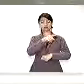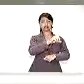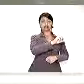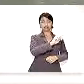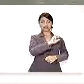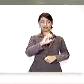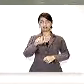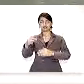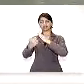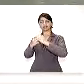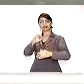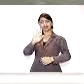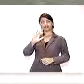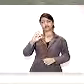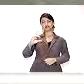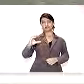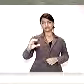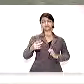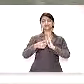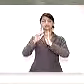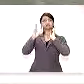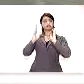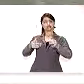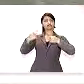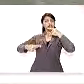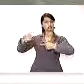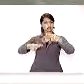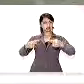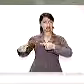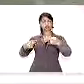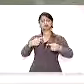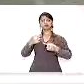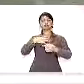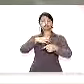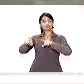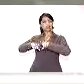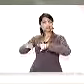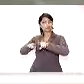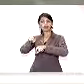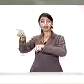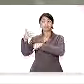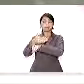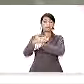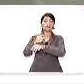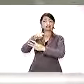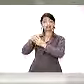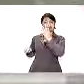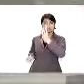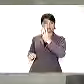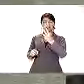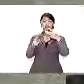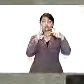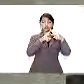fbc foi precedido de sert licitatório na modalidade de concorrência participaram três duas foram